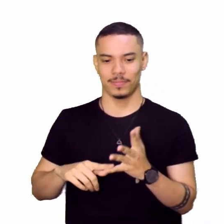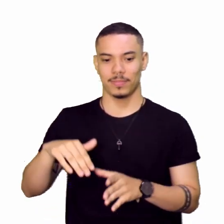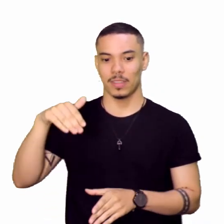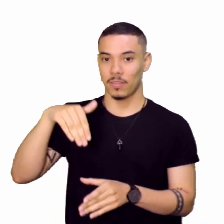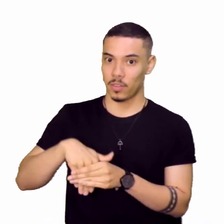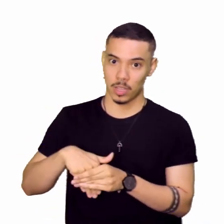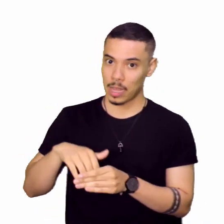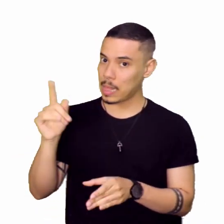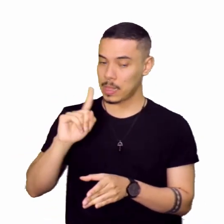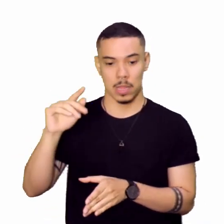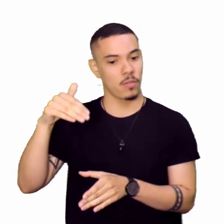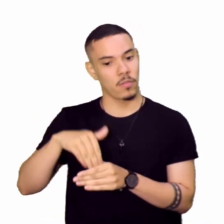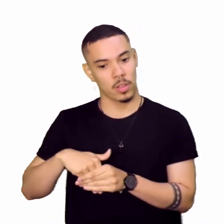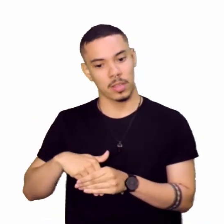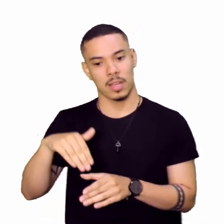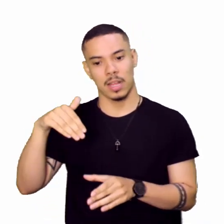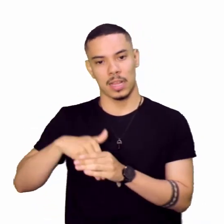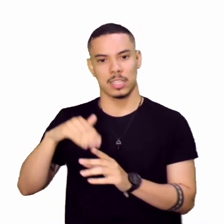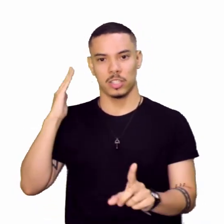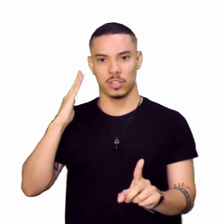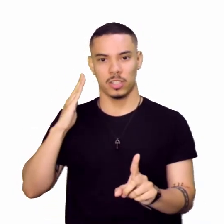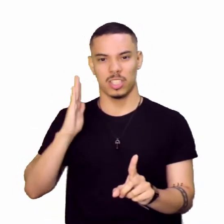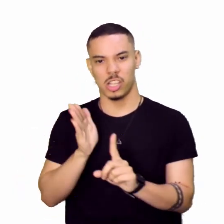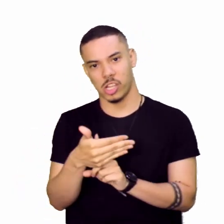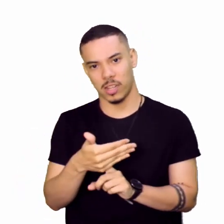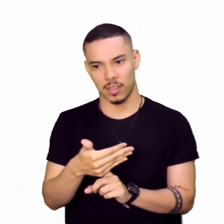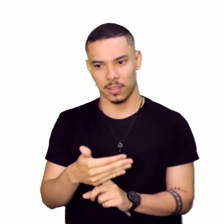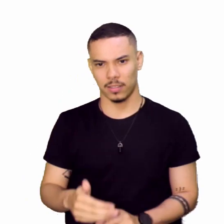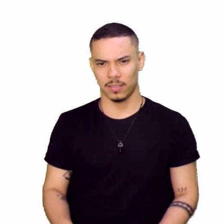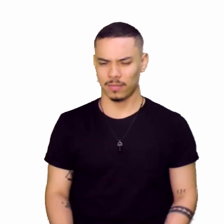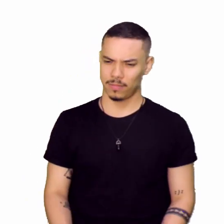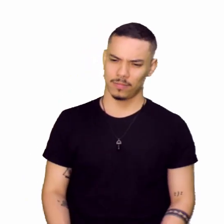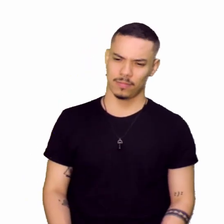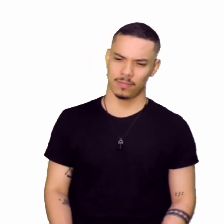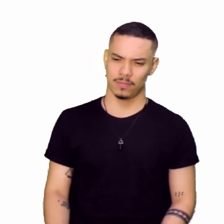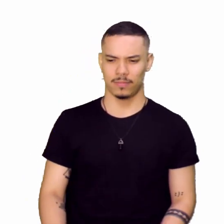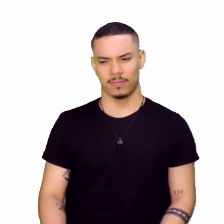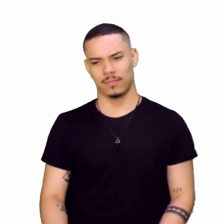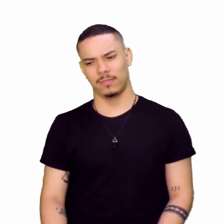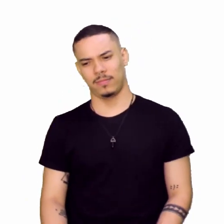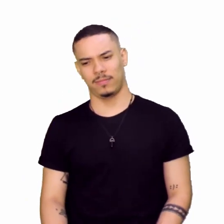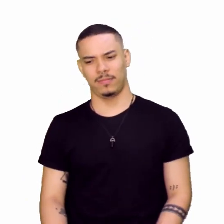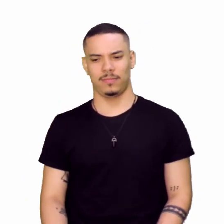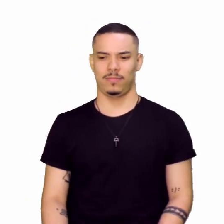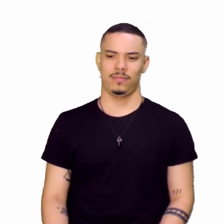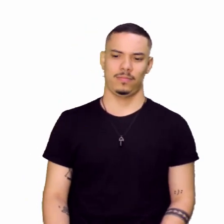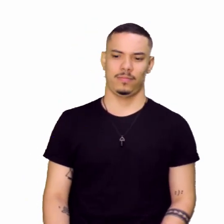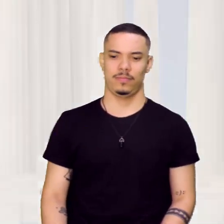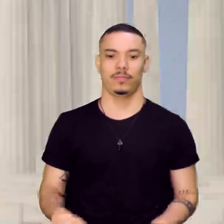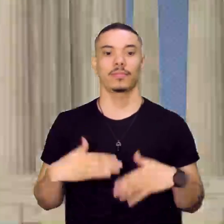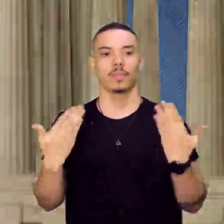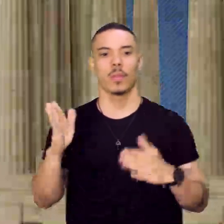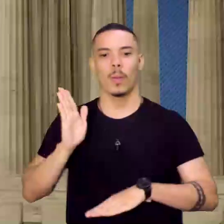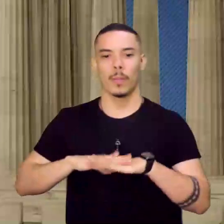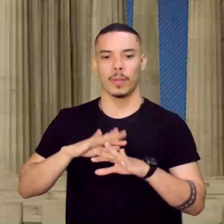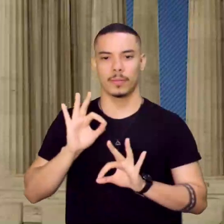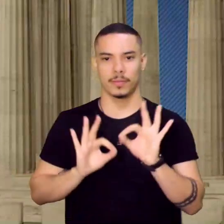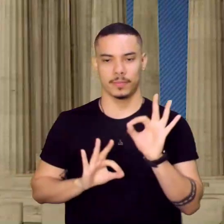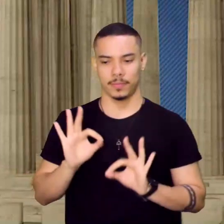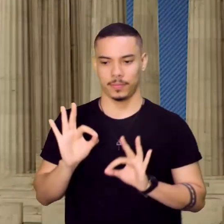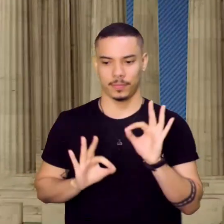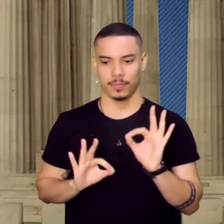votar não votar em eleição direta agora confundiu tudo né E aí qual que tá mais organizado aí